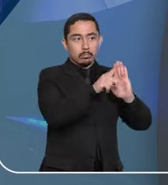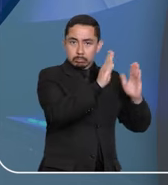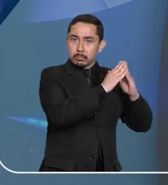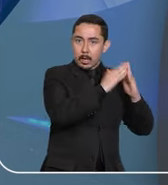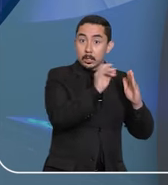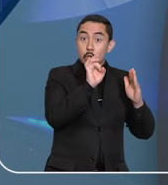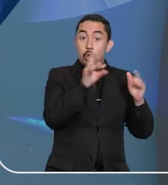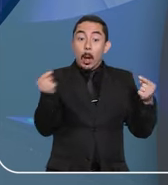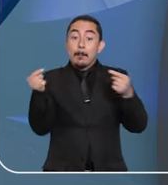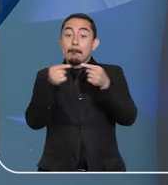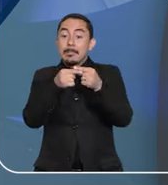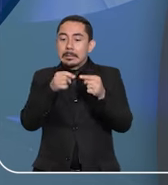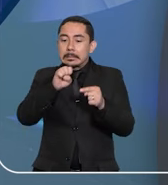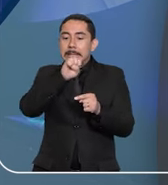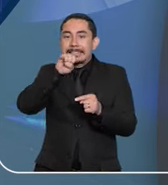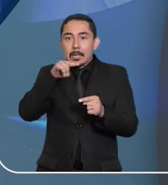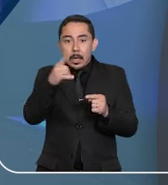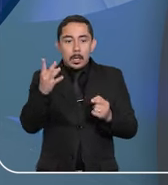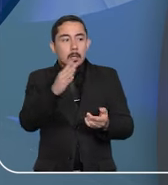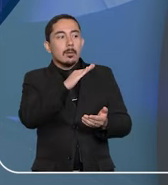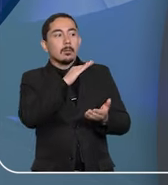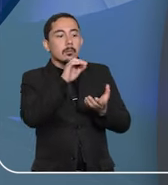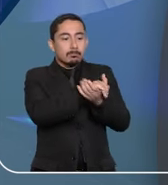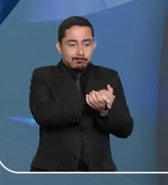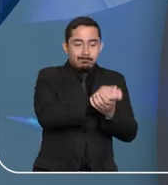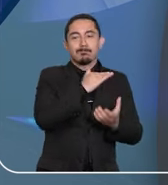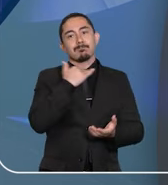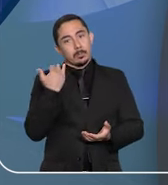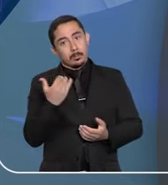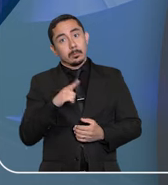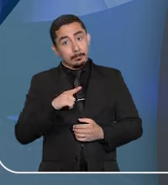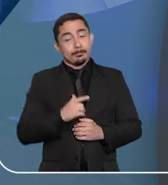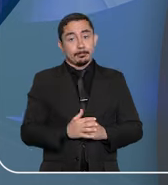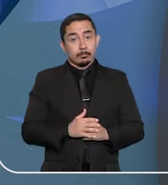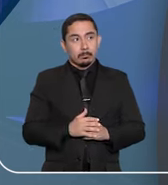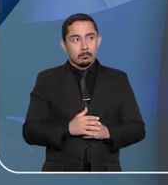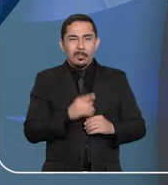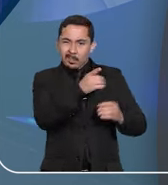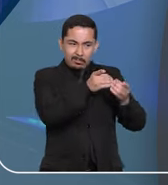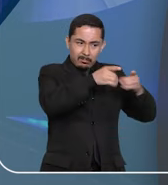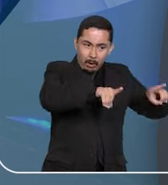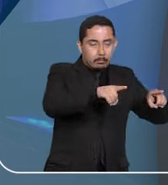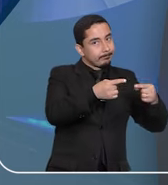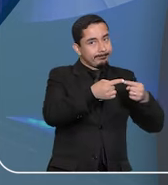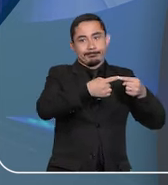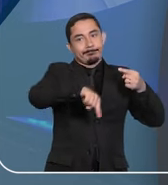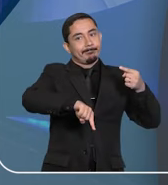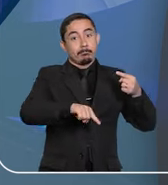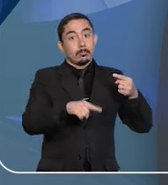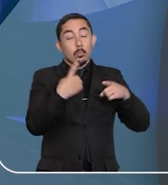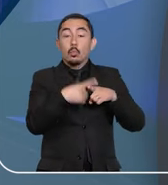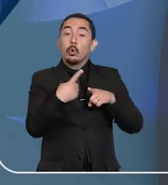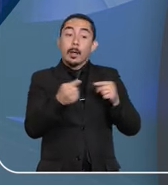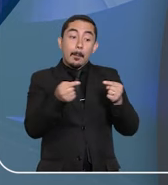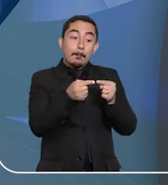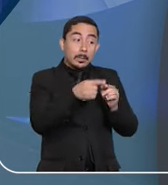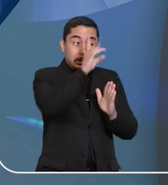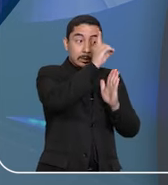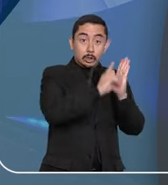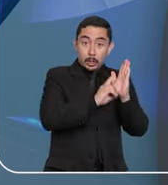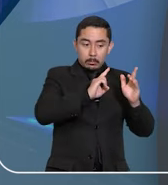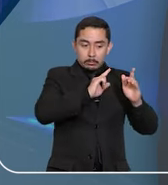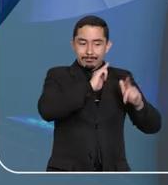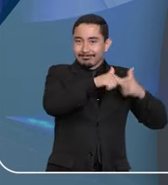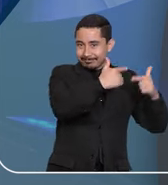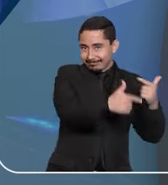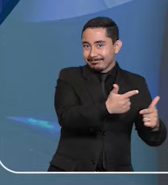somente pode ser aplicado no caso de falecimento de um dos cônjuges e não nos casos de divórcio, pois é um direito de